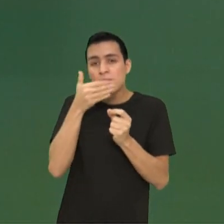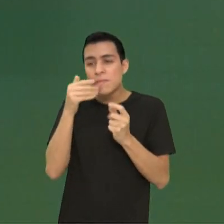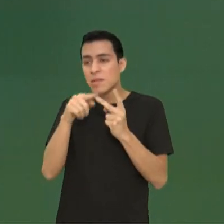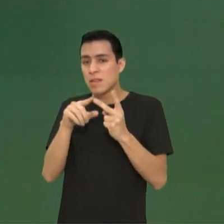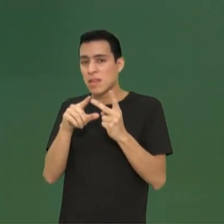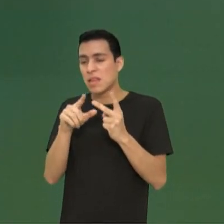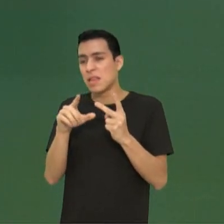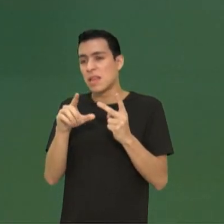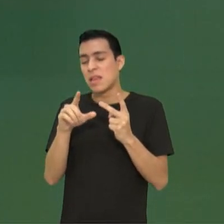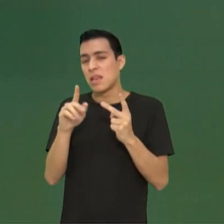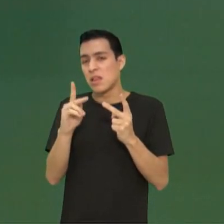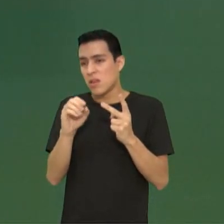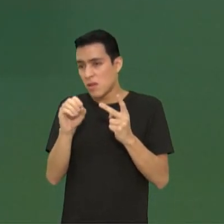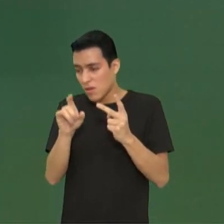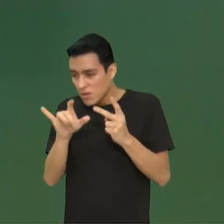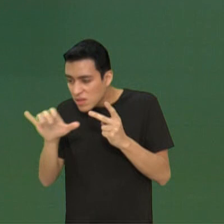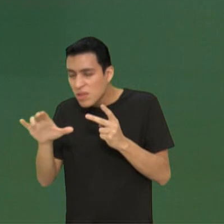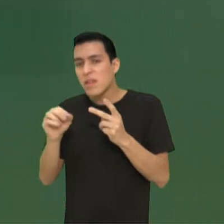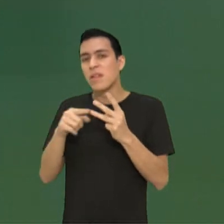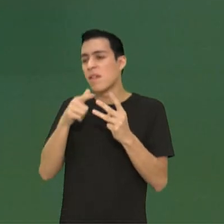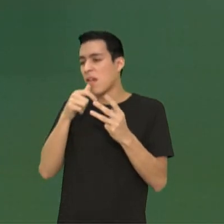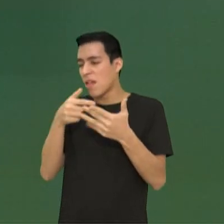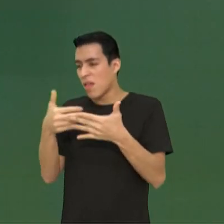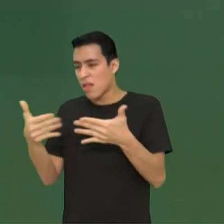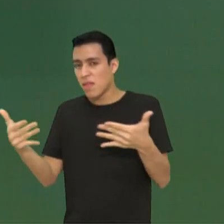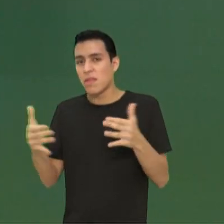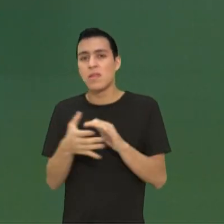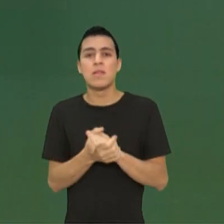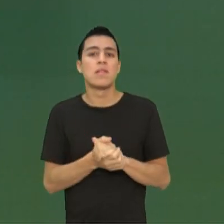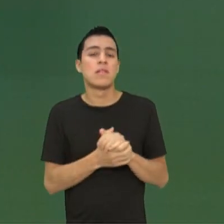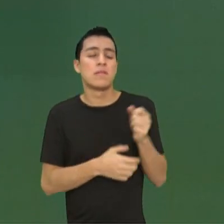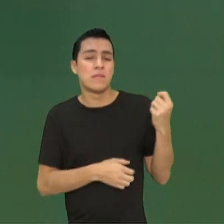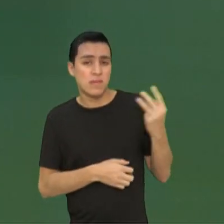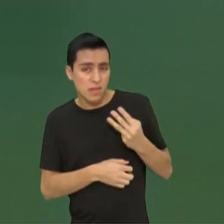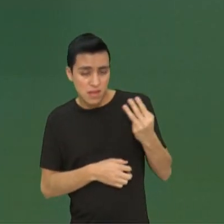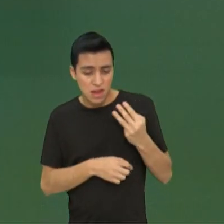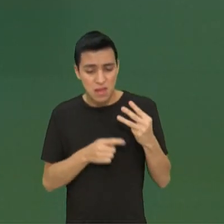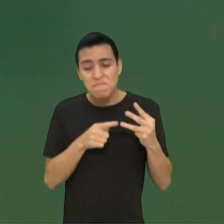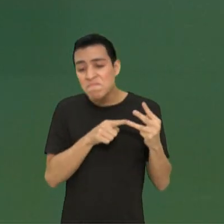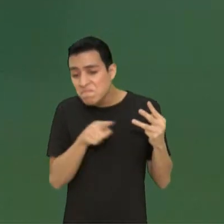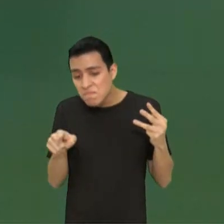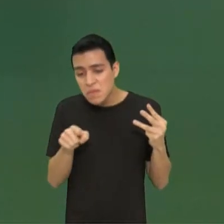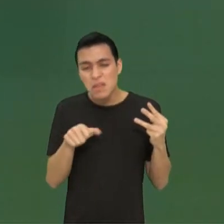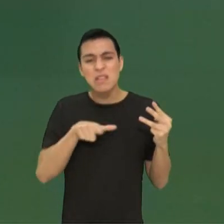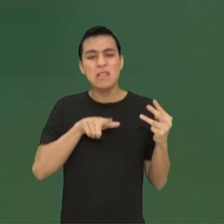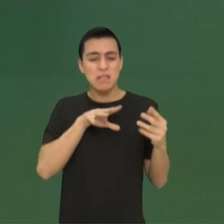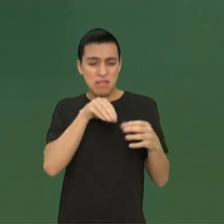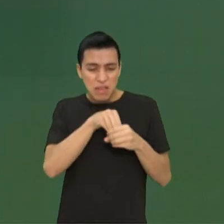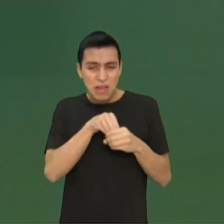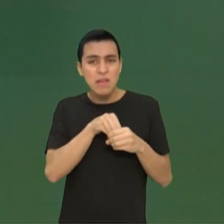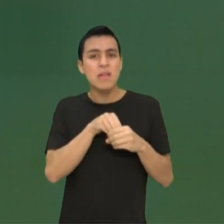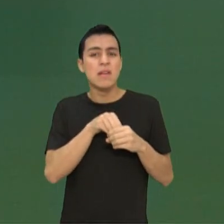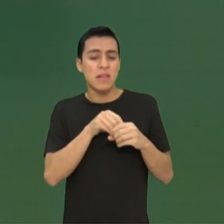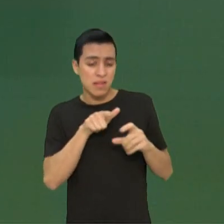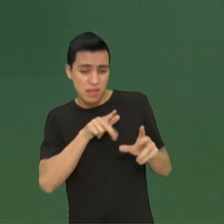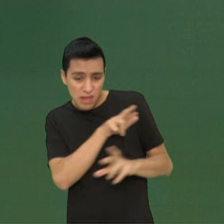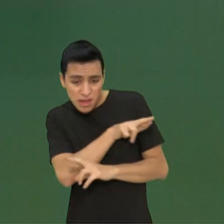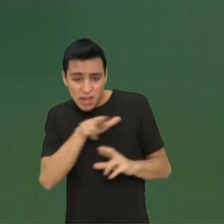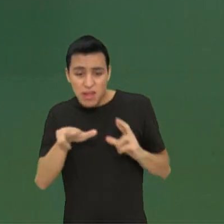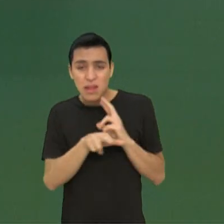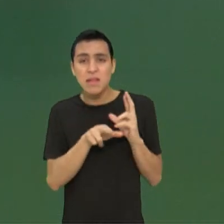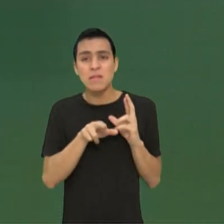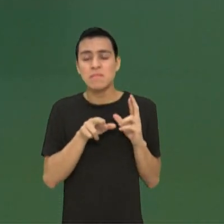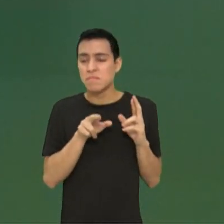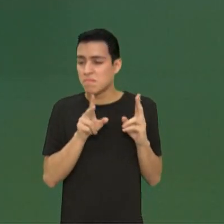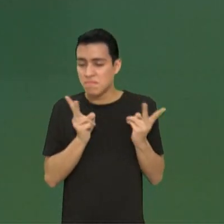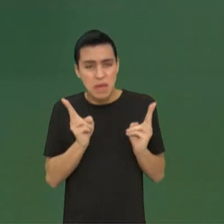carbônico, água e energia luminosa. 3. Os organismos que constituem um líquen apresentam uma relação